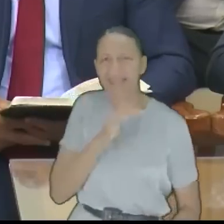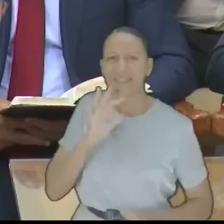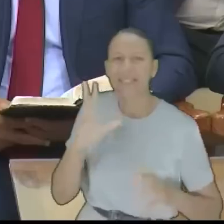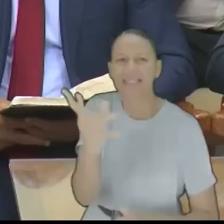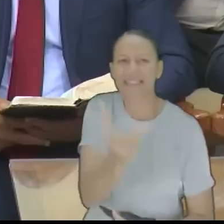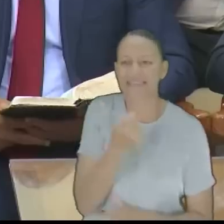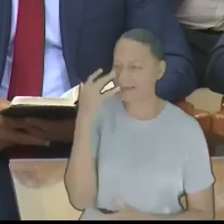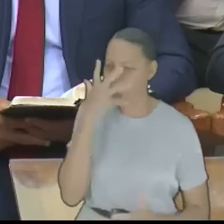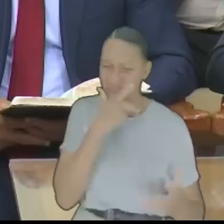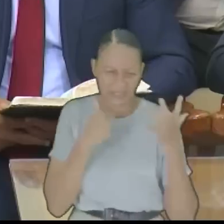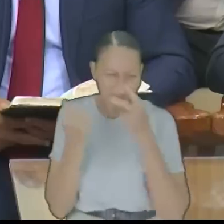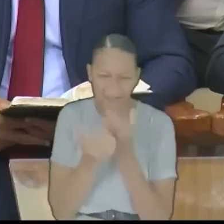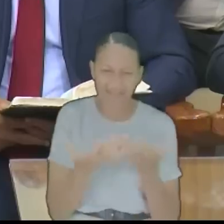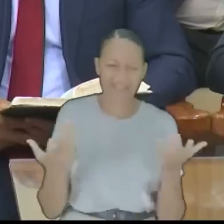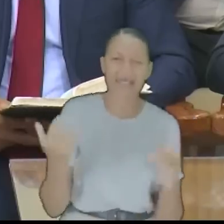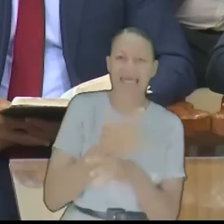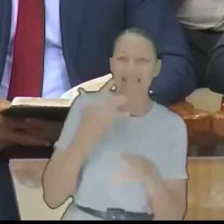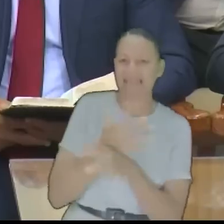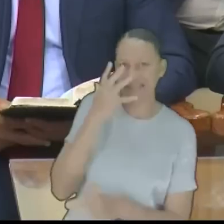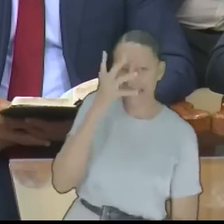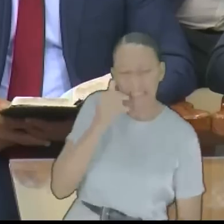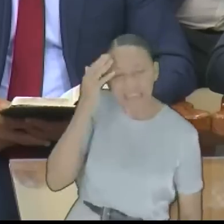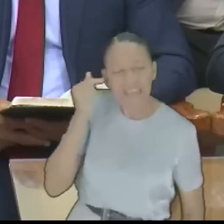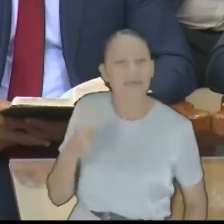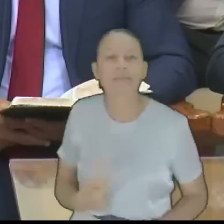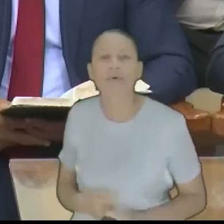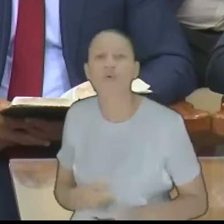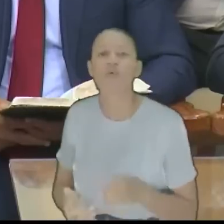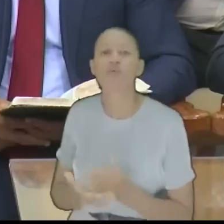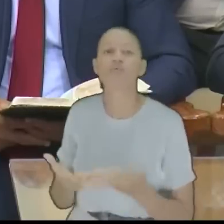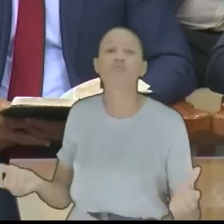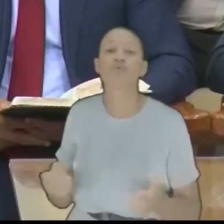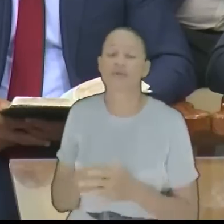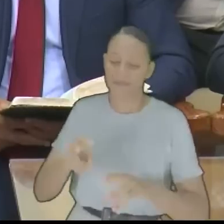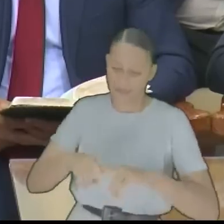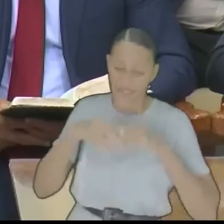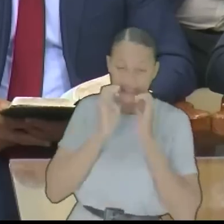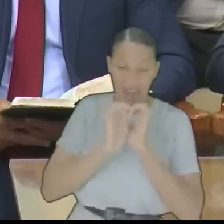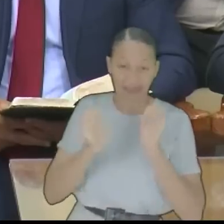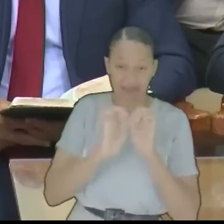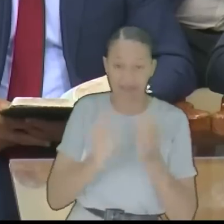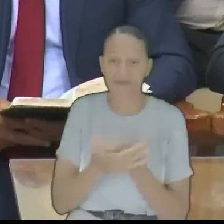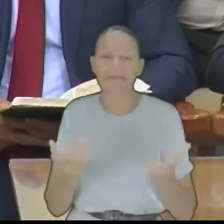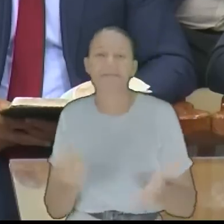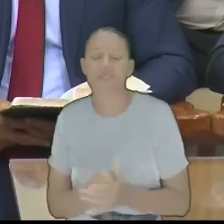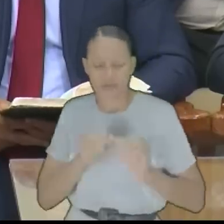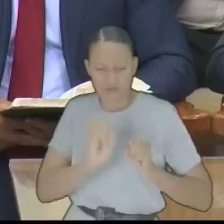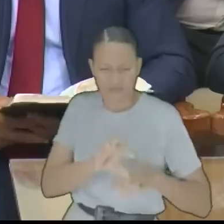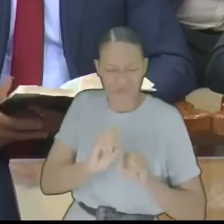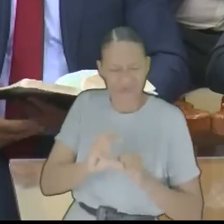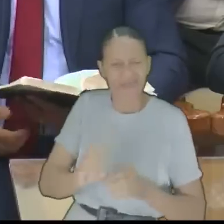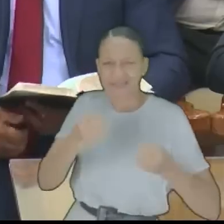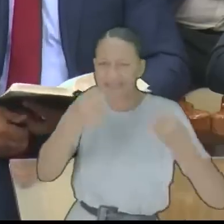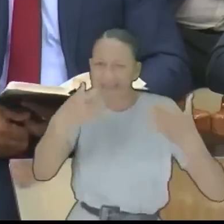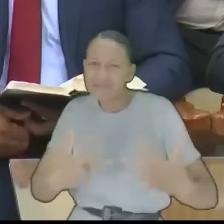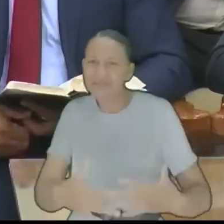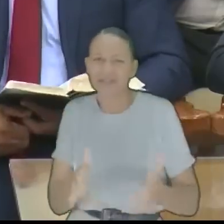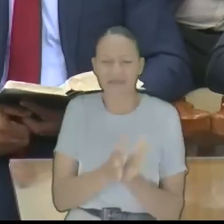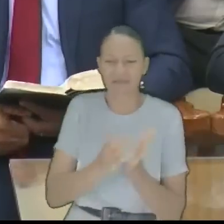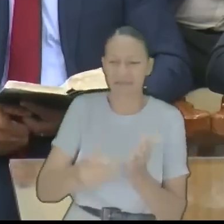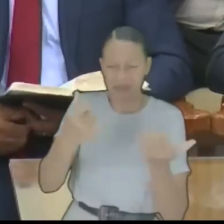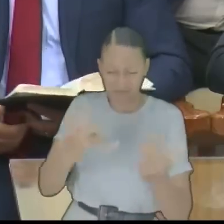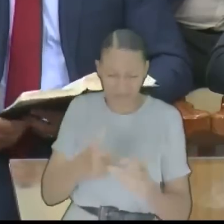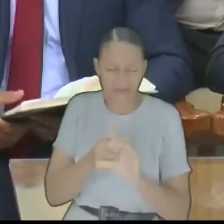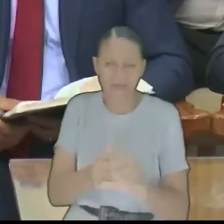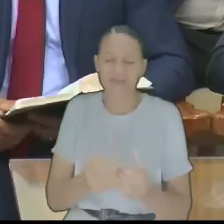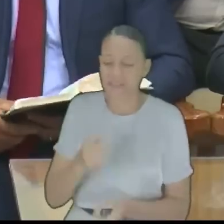tão bonitinha, a cidade linda? Sabe por quê? Por causa do evangelho, por causa da doutrina cristã.